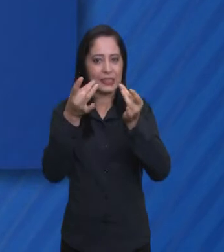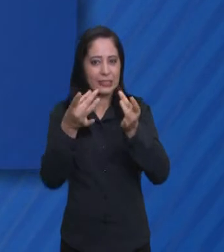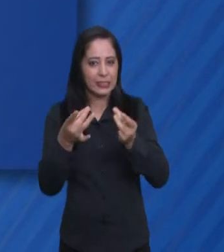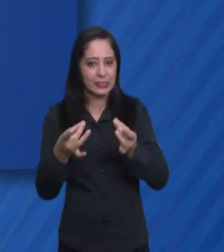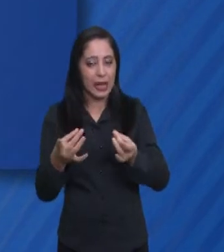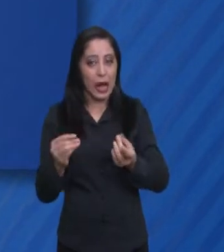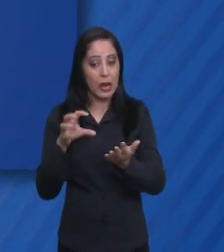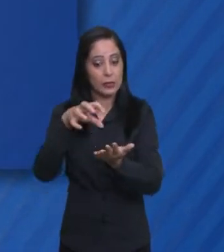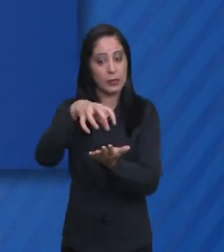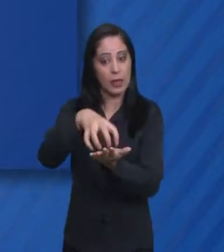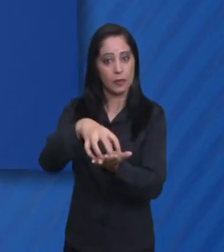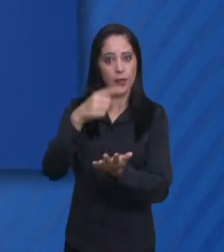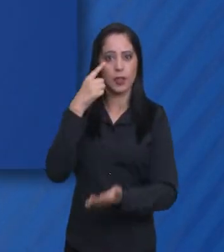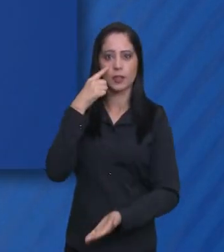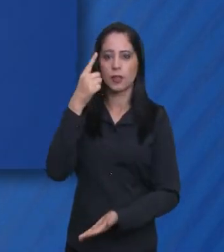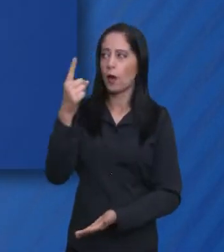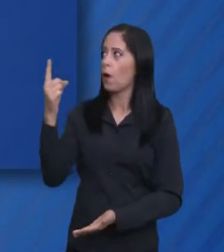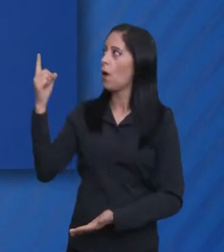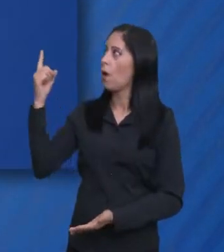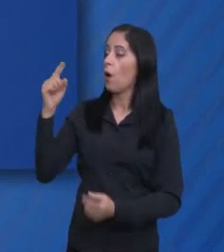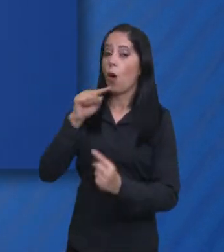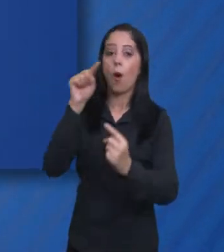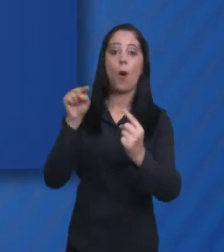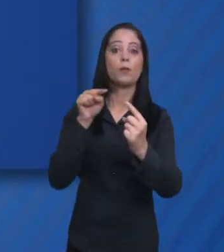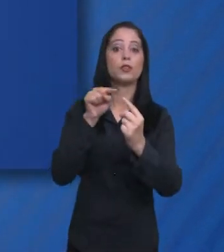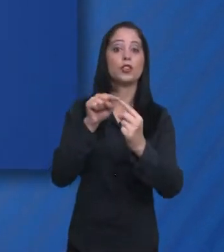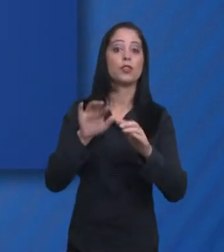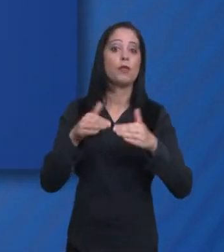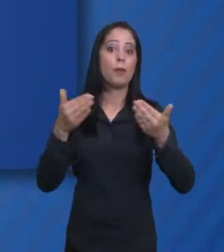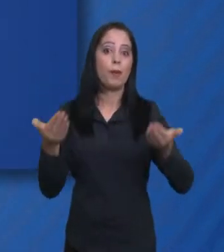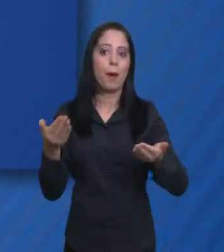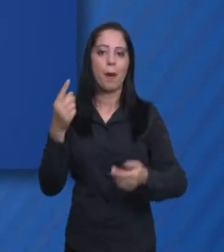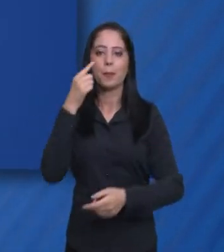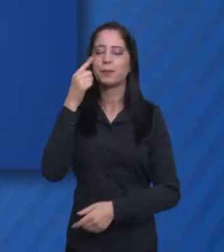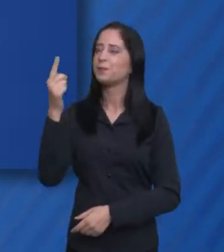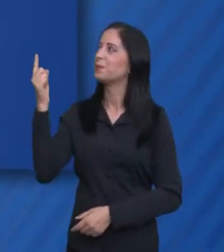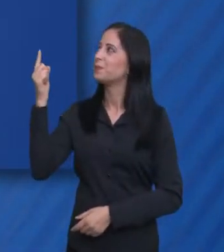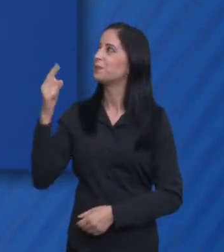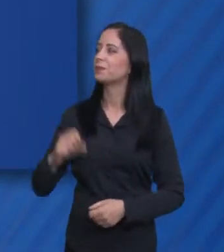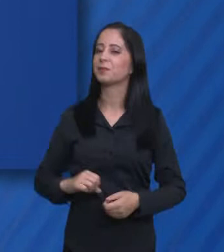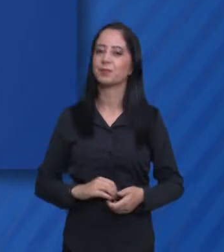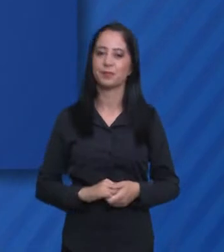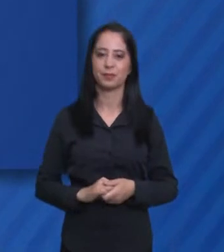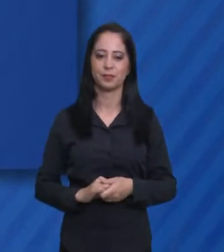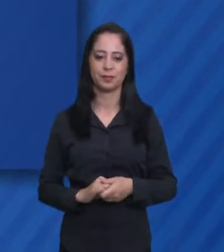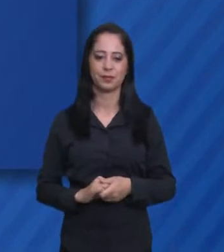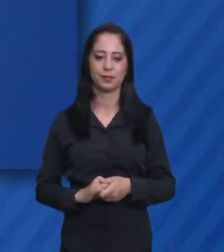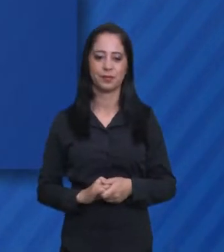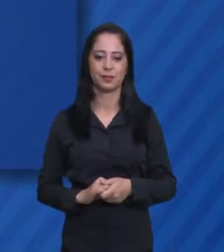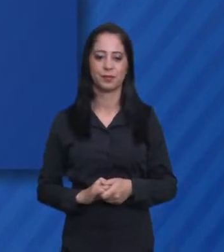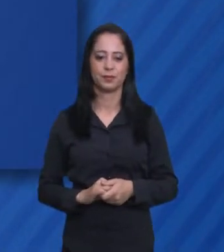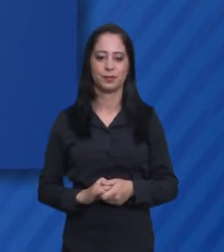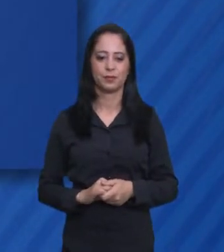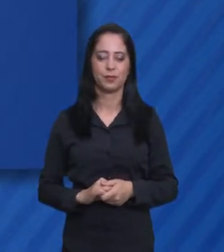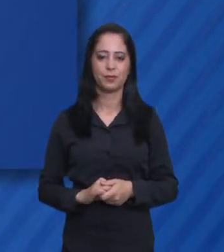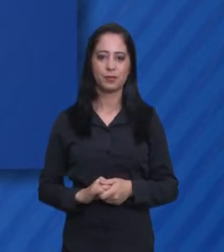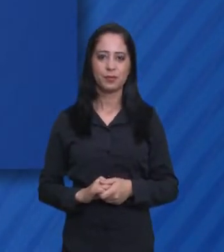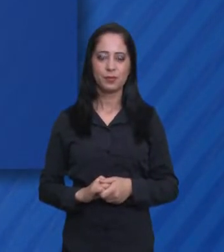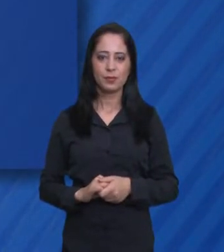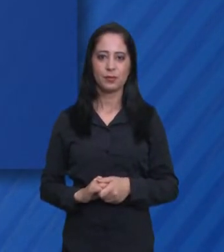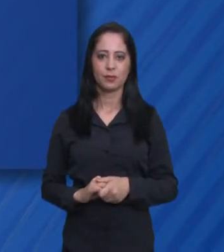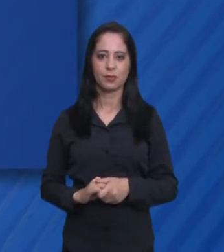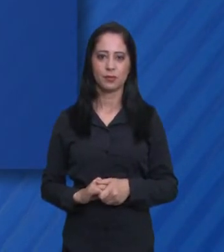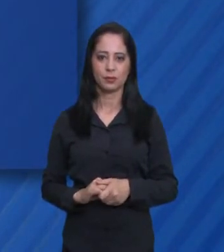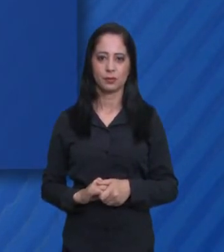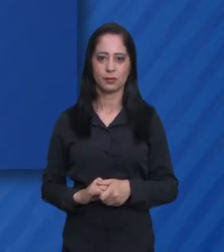especificações do centro estão acolher as mulheres em situação de violência promover o atendimento especializado